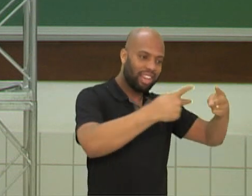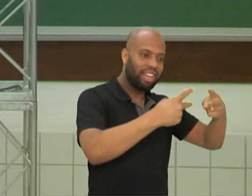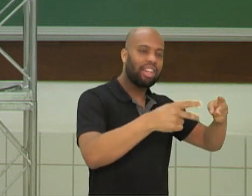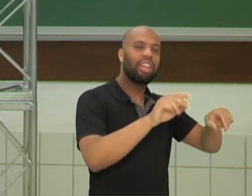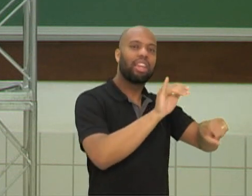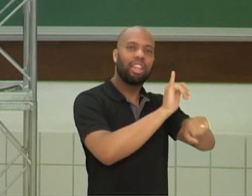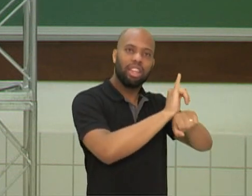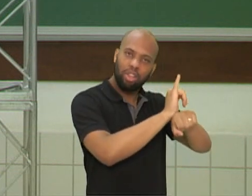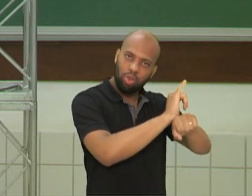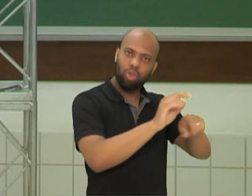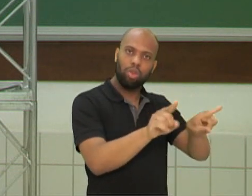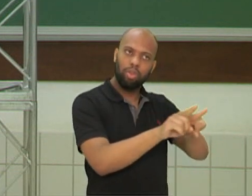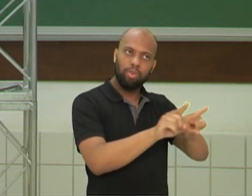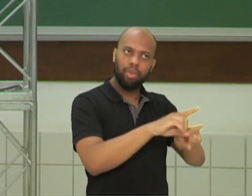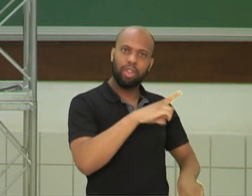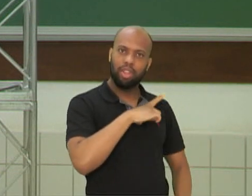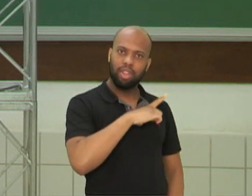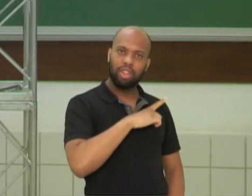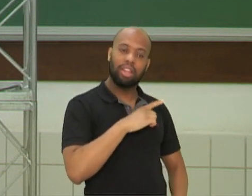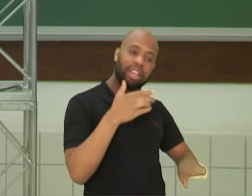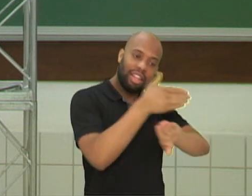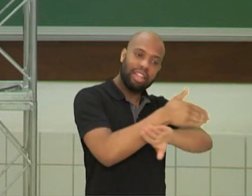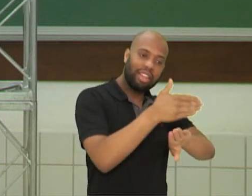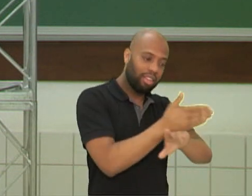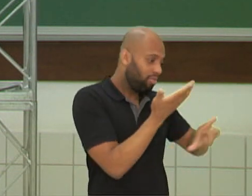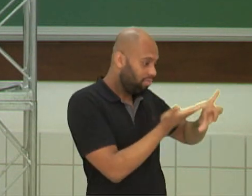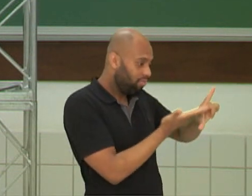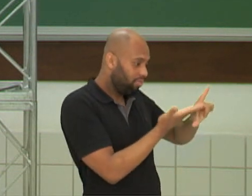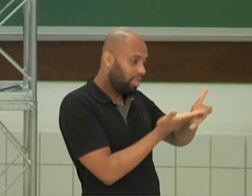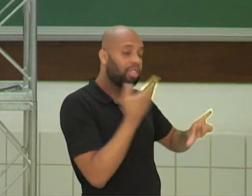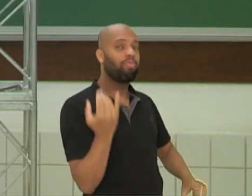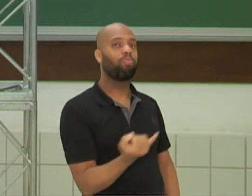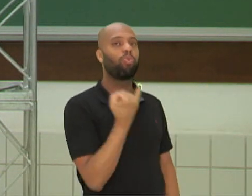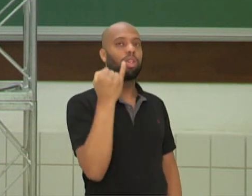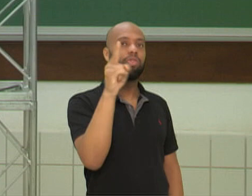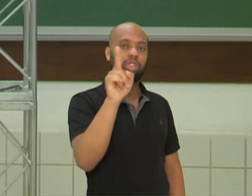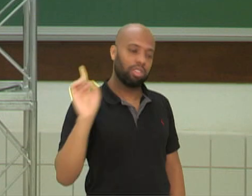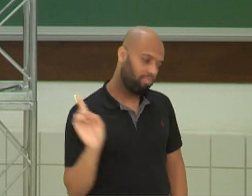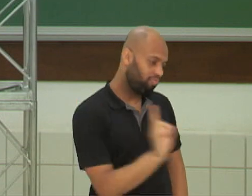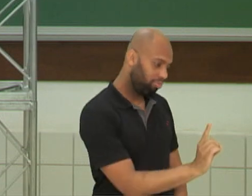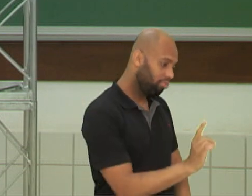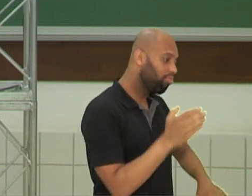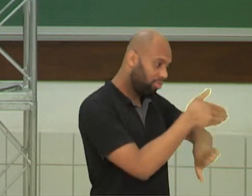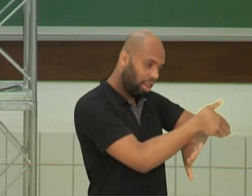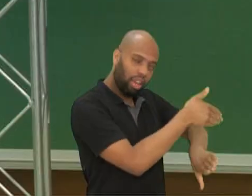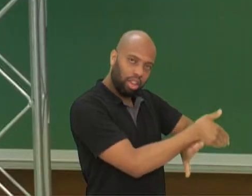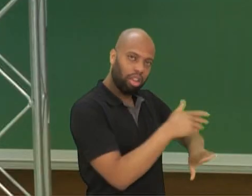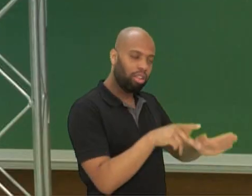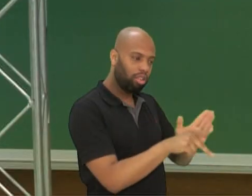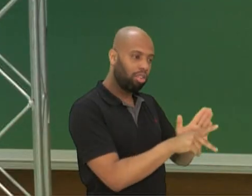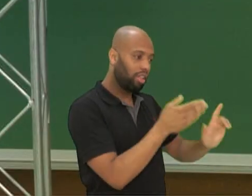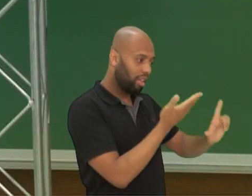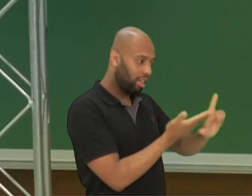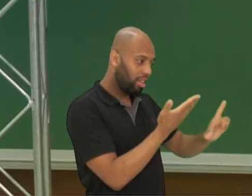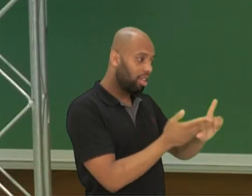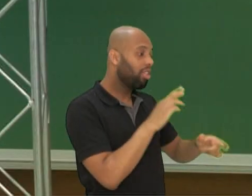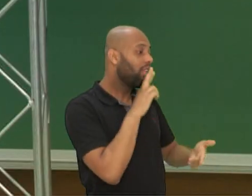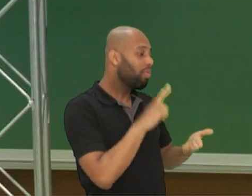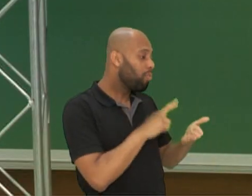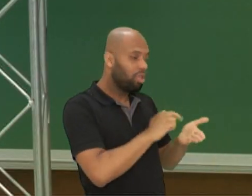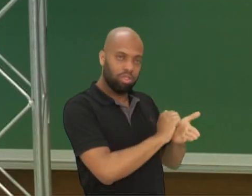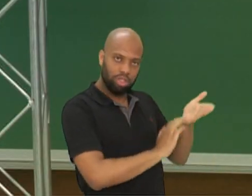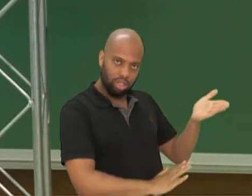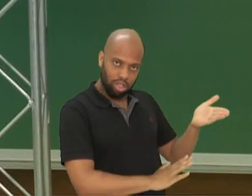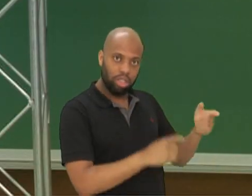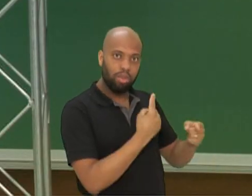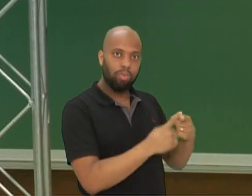do YouTube, tem acesso ao Classroom, que é muito importante você entrar no Classroom depois dessa aula, fazer as